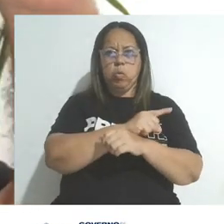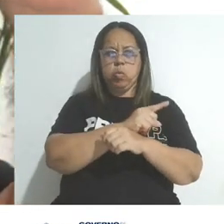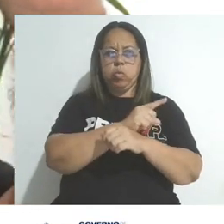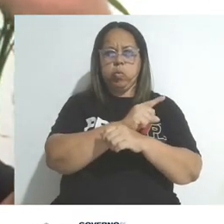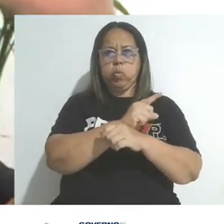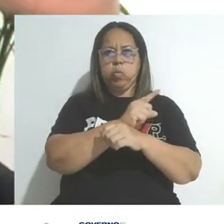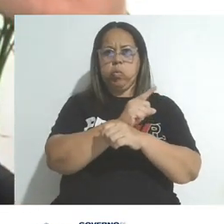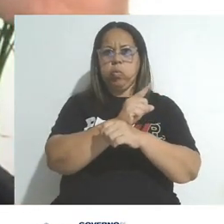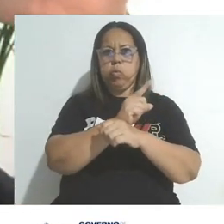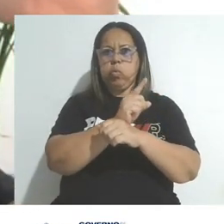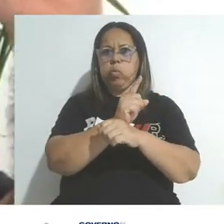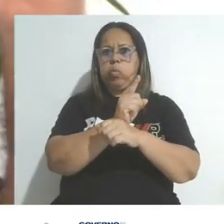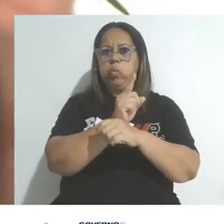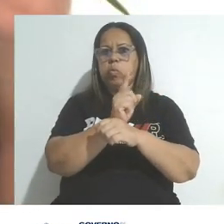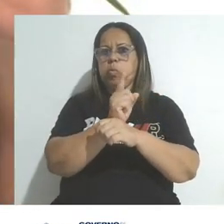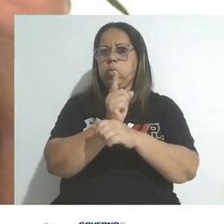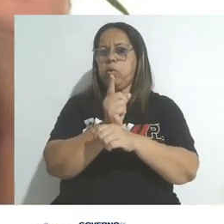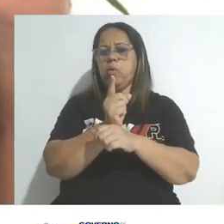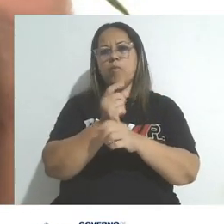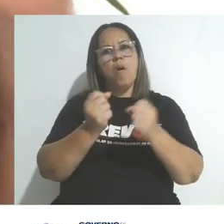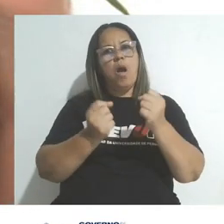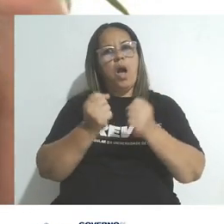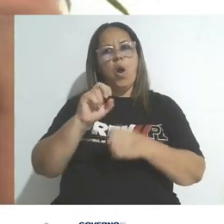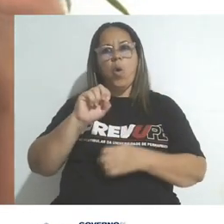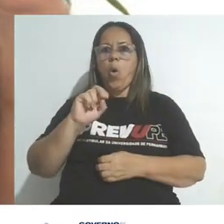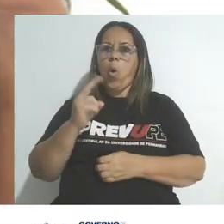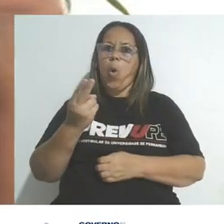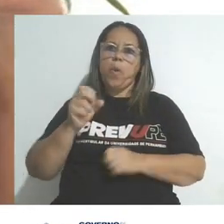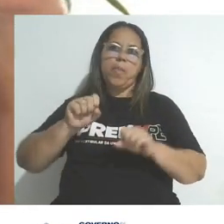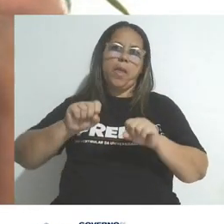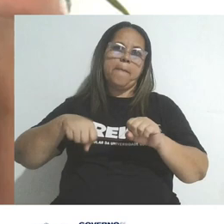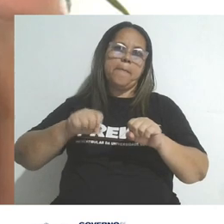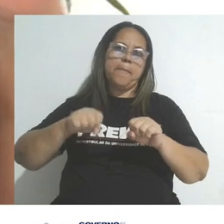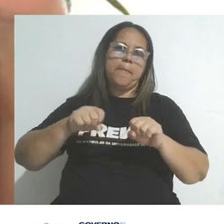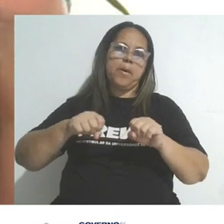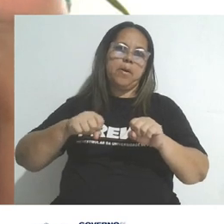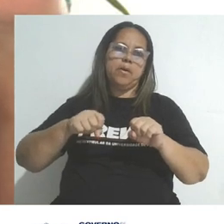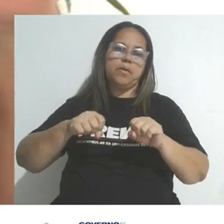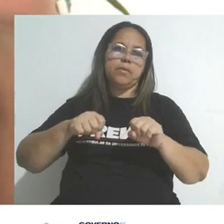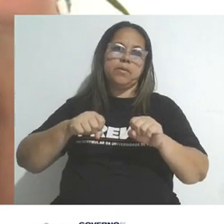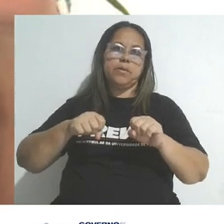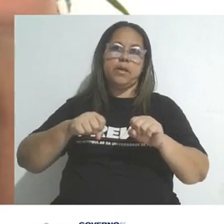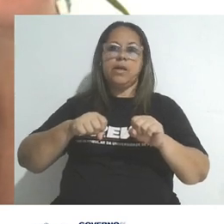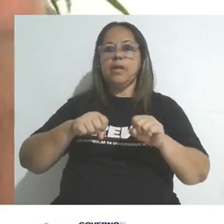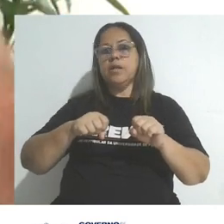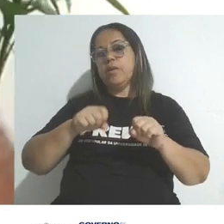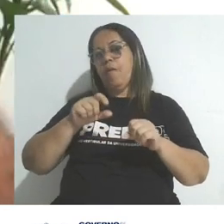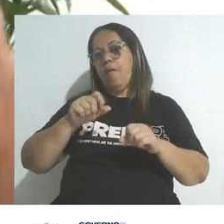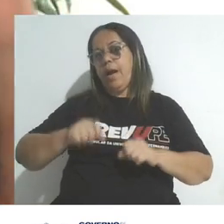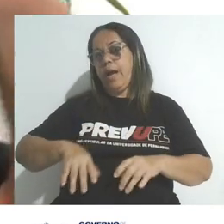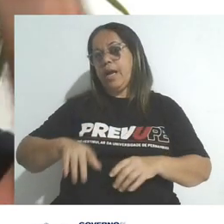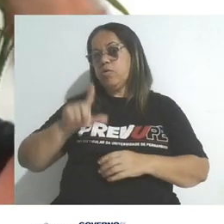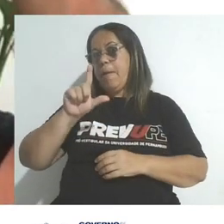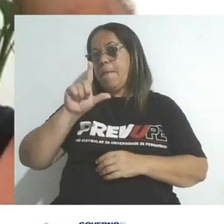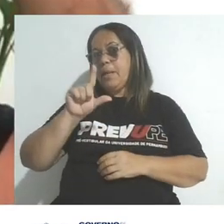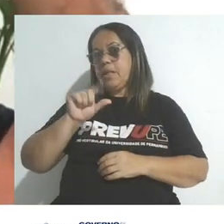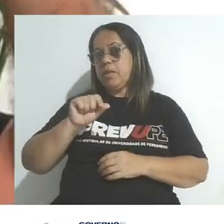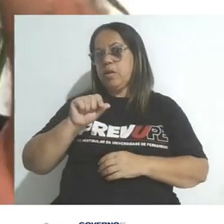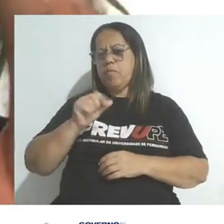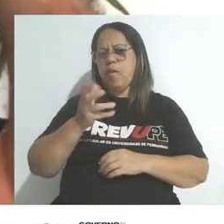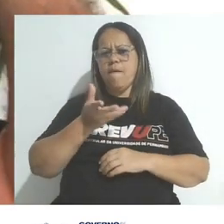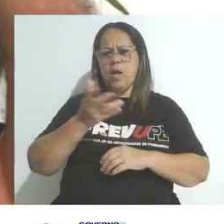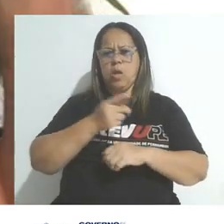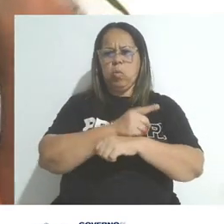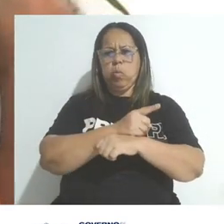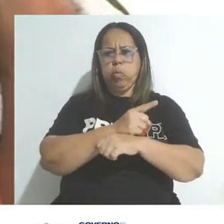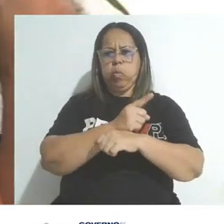seu carro, seja da moto, né, menor será o tempo de gasto para chegar no destino, né? Então, quanto mais aumenta a